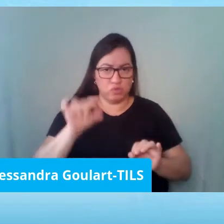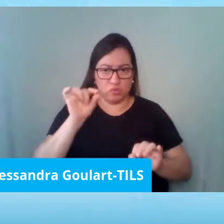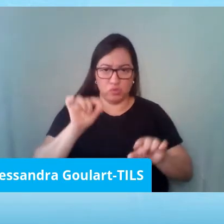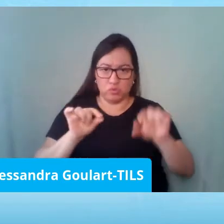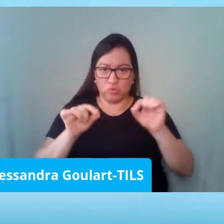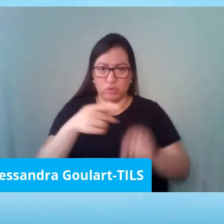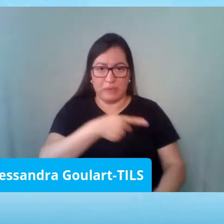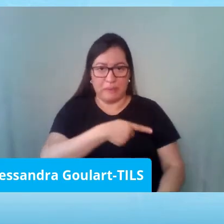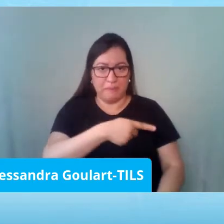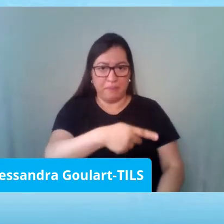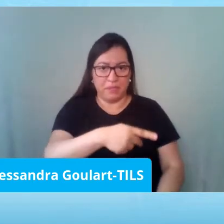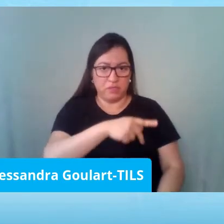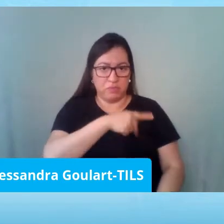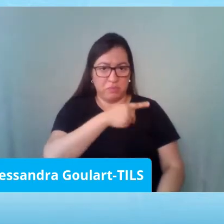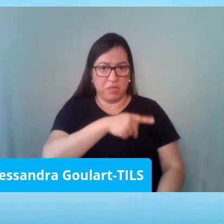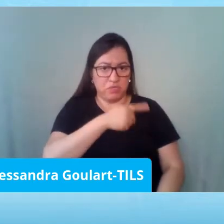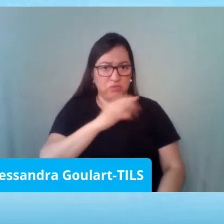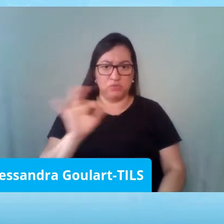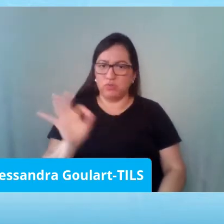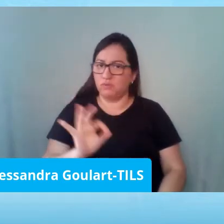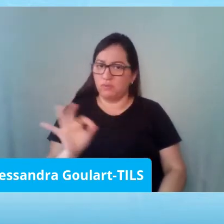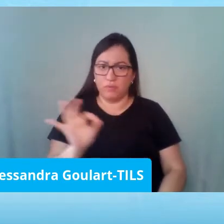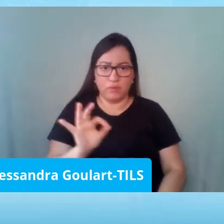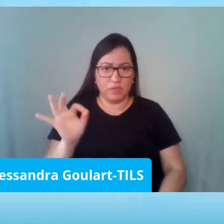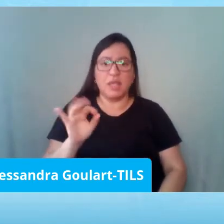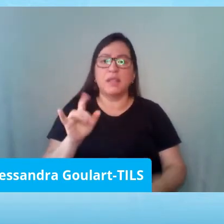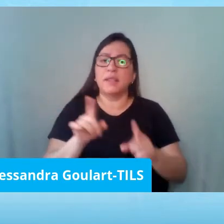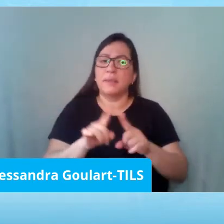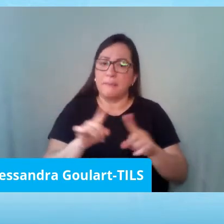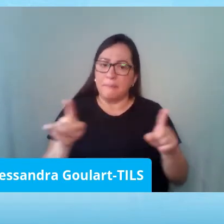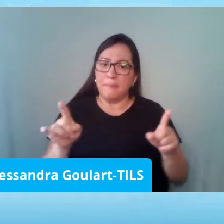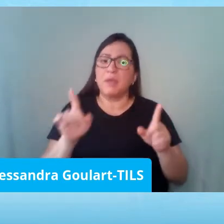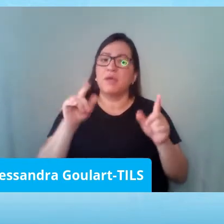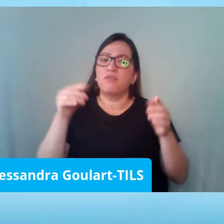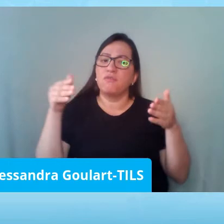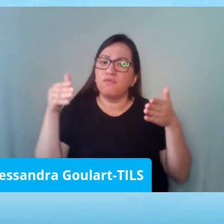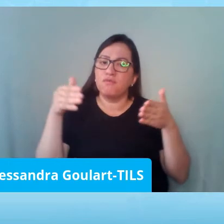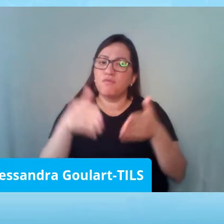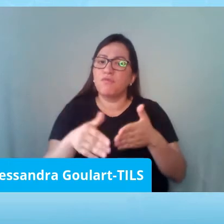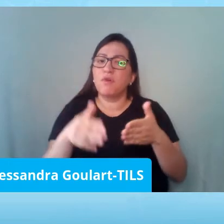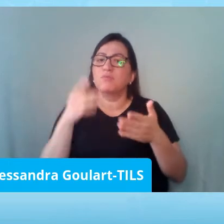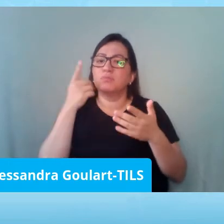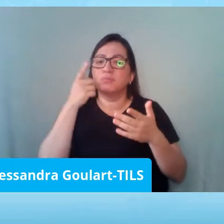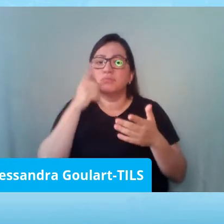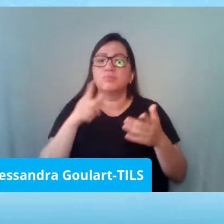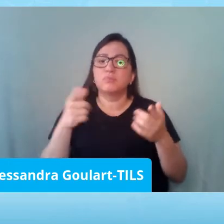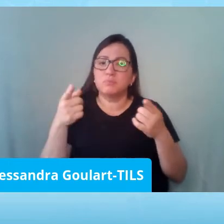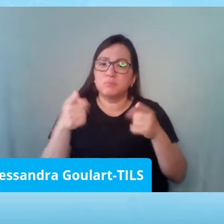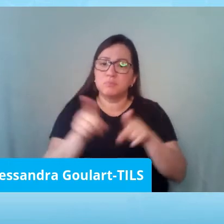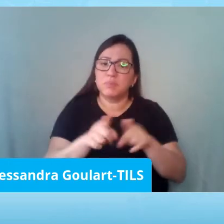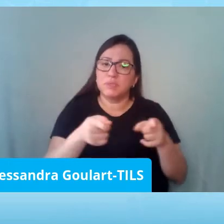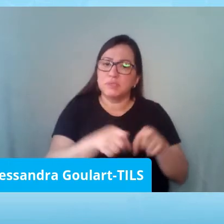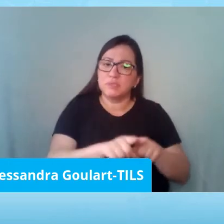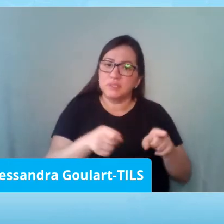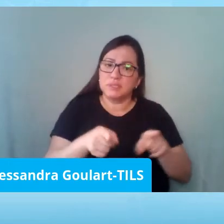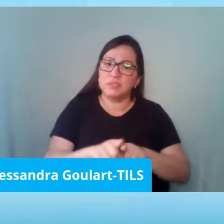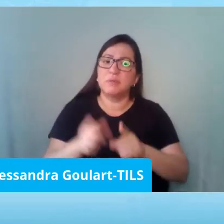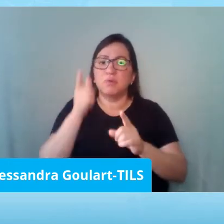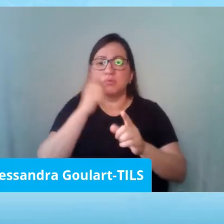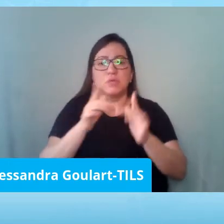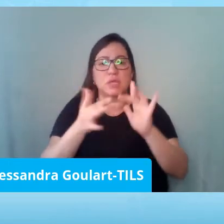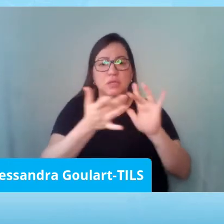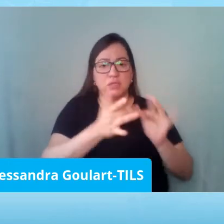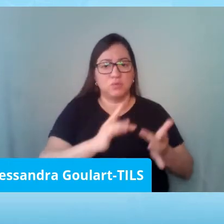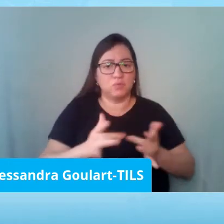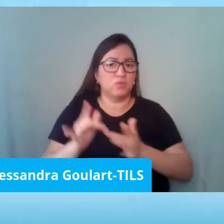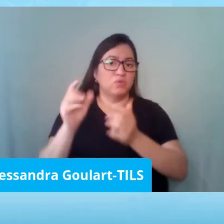dos candidatos para fortalecimento das políticas de proteção à primeira infância, a gente vem fazendo essa divulgação e articulação junto com